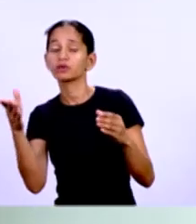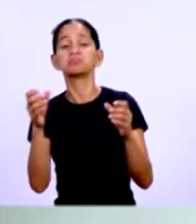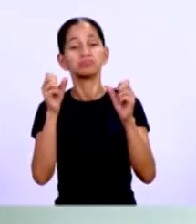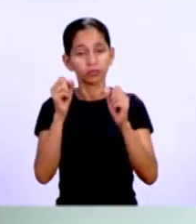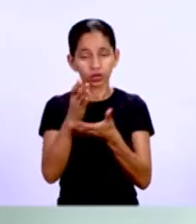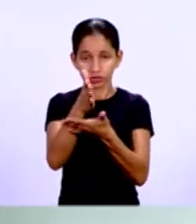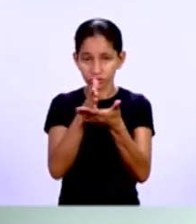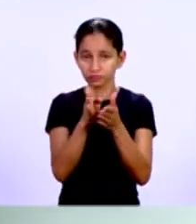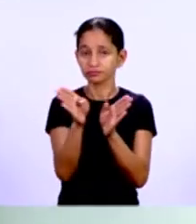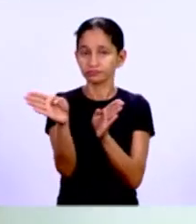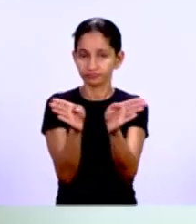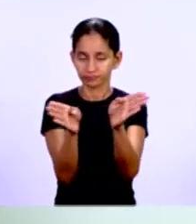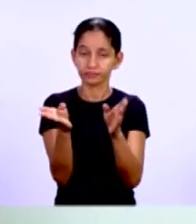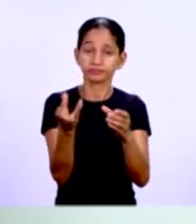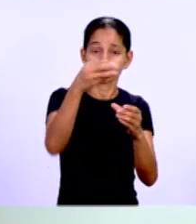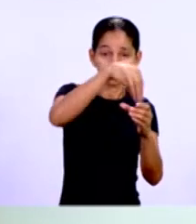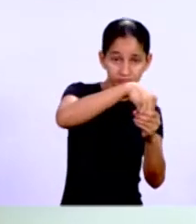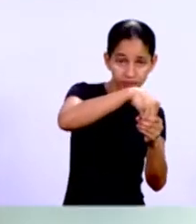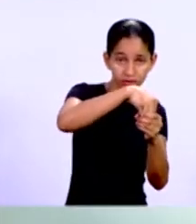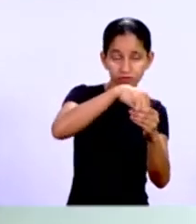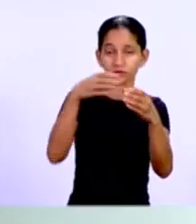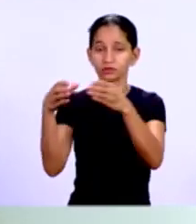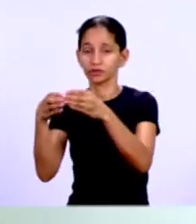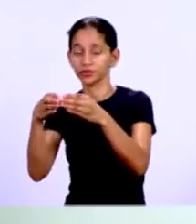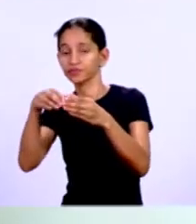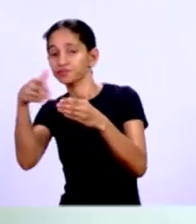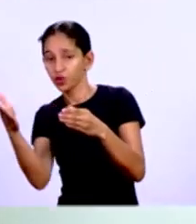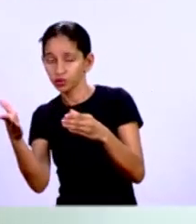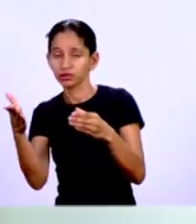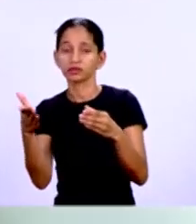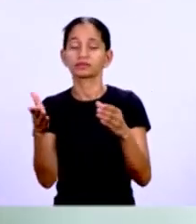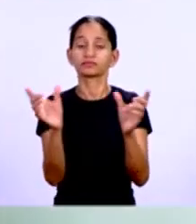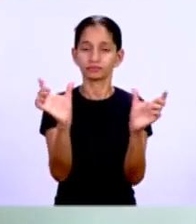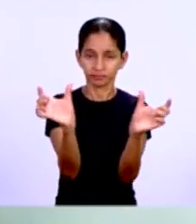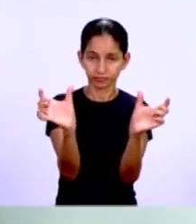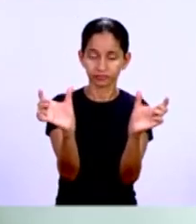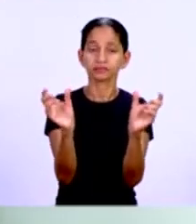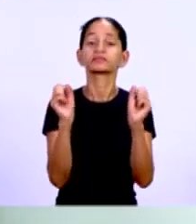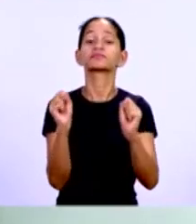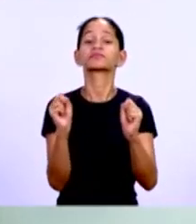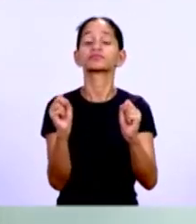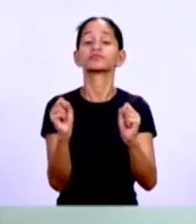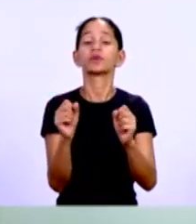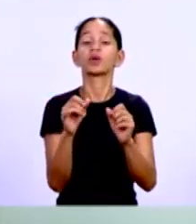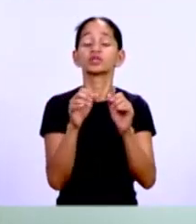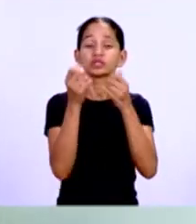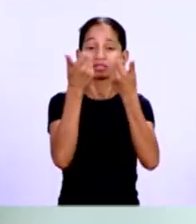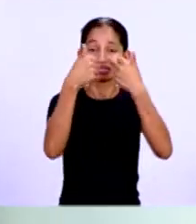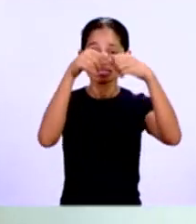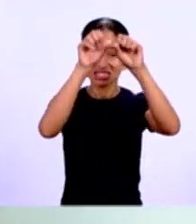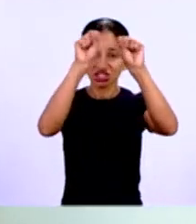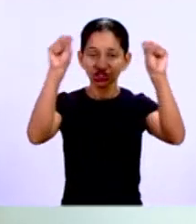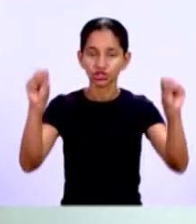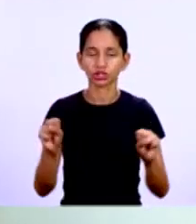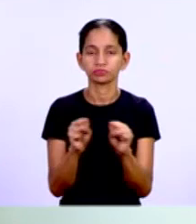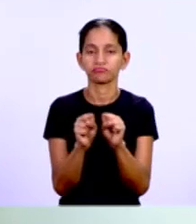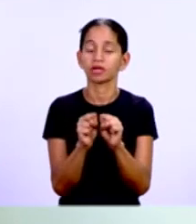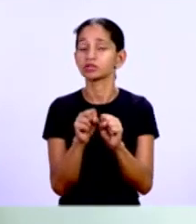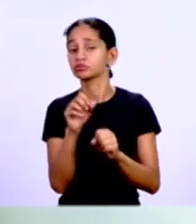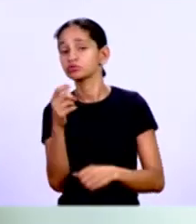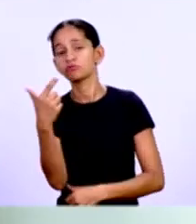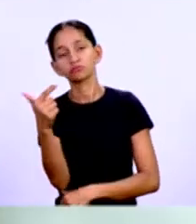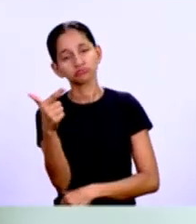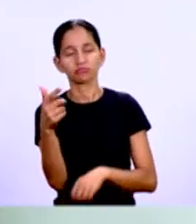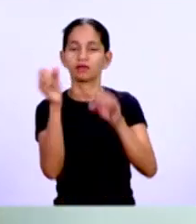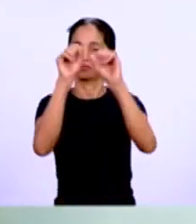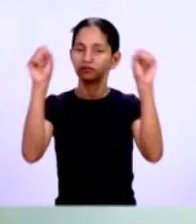divididos em interno e externo. As palavras interno e externo também são substituídas pelas palavras sistemático e não sistemático.